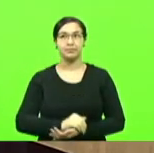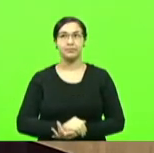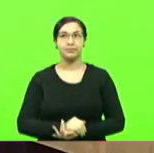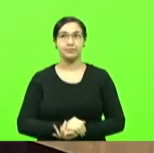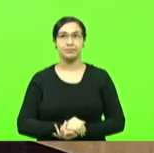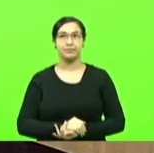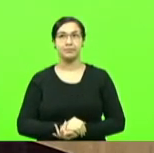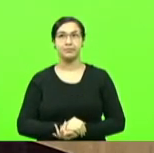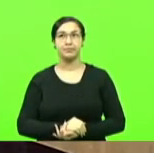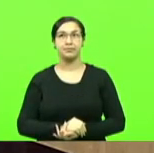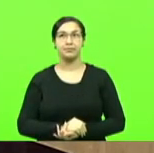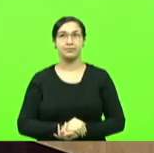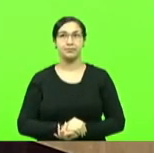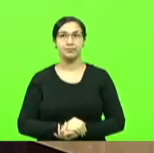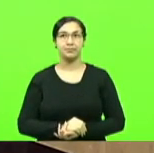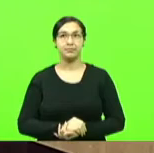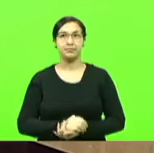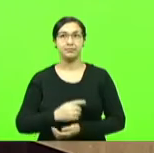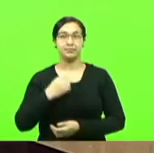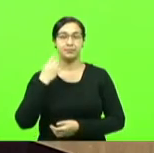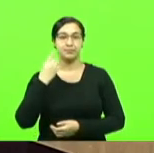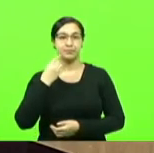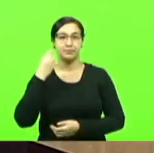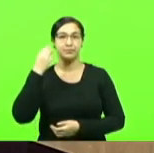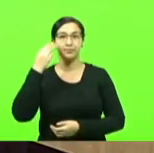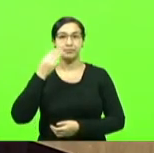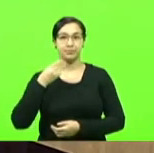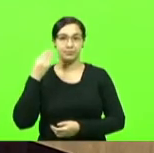Como vota deputado Márcio Machado?